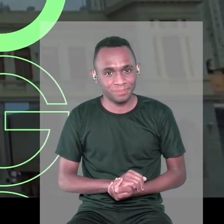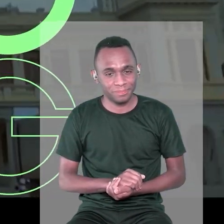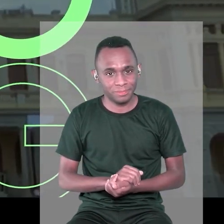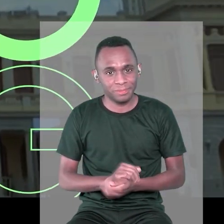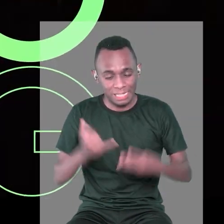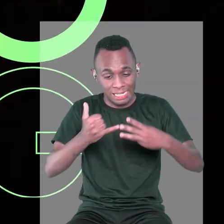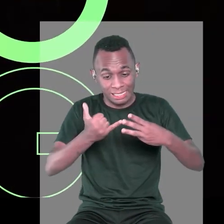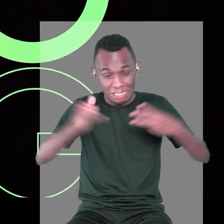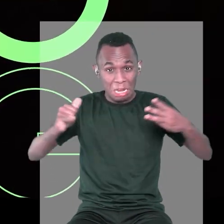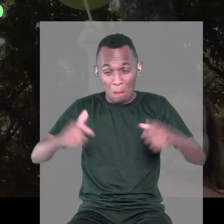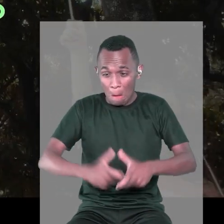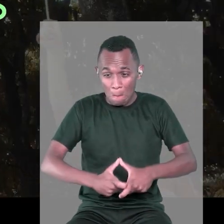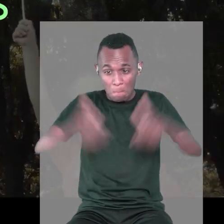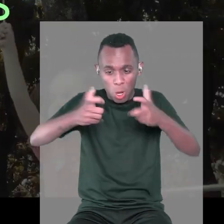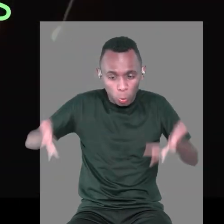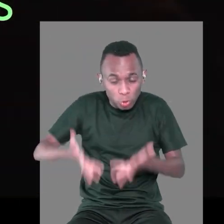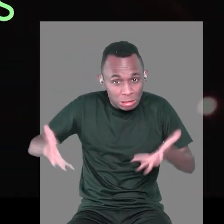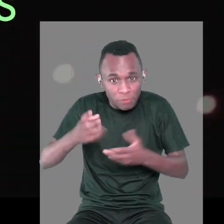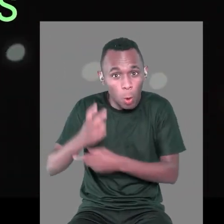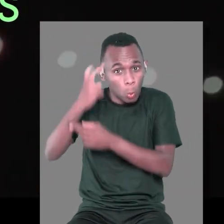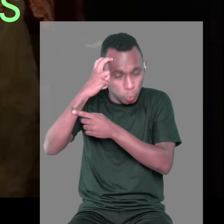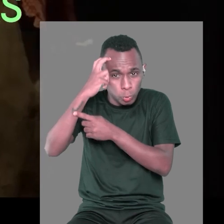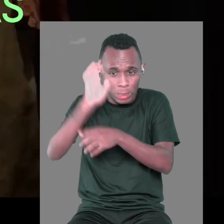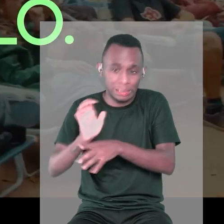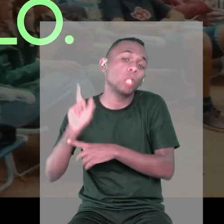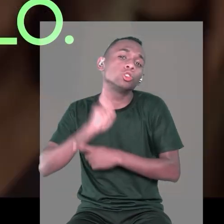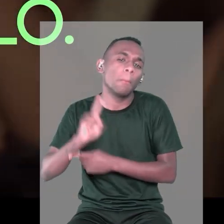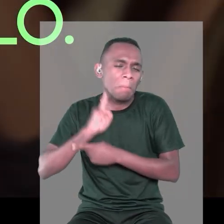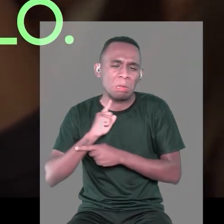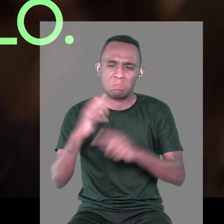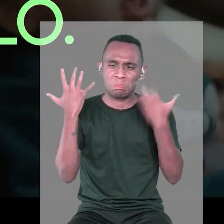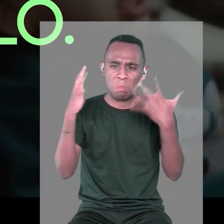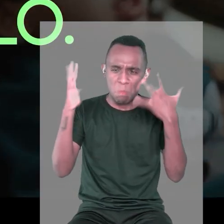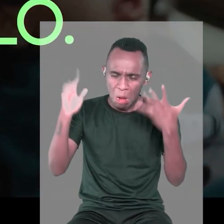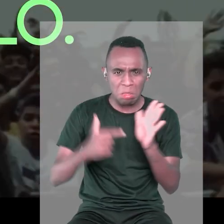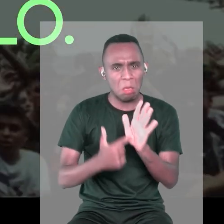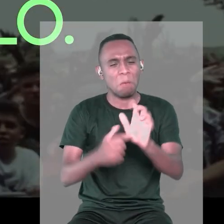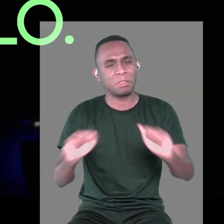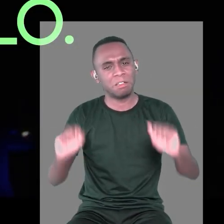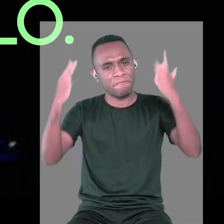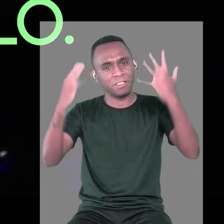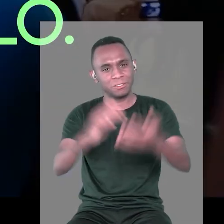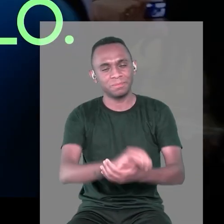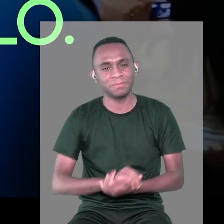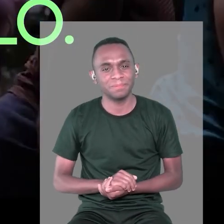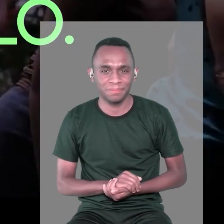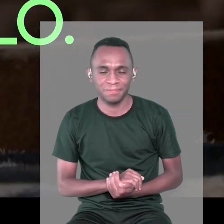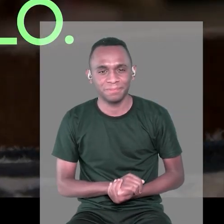A CEMIG, maior incentivadora da cultura de Minas, aplaude de pé este espetáculo.